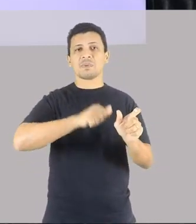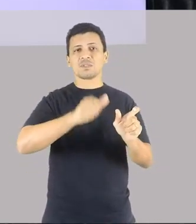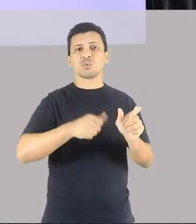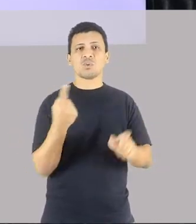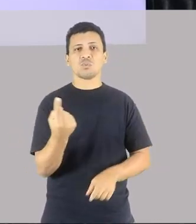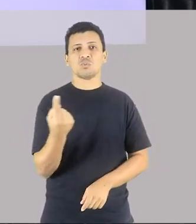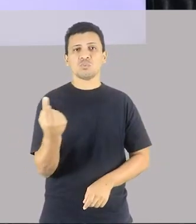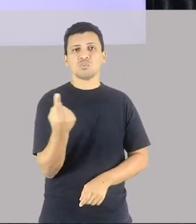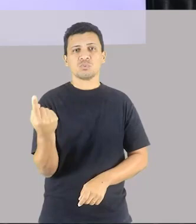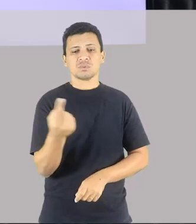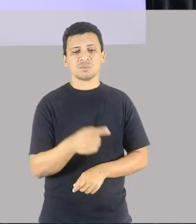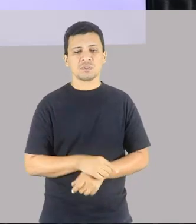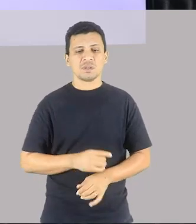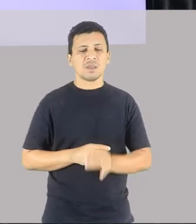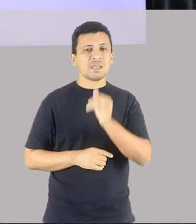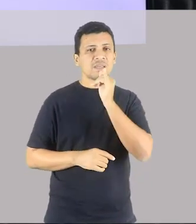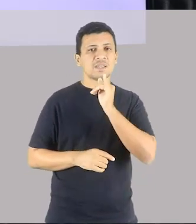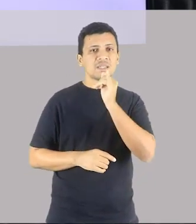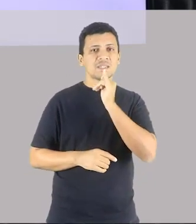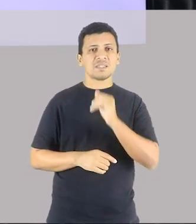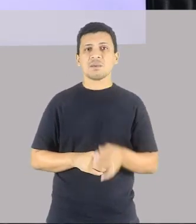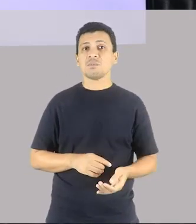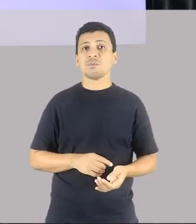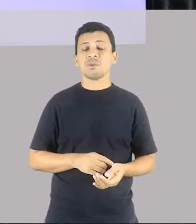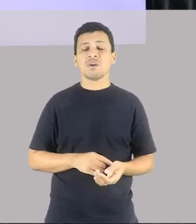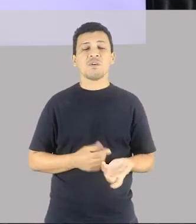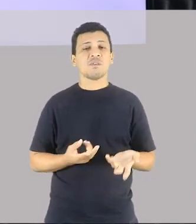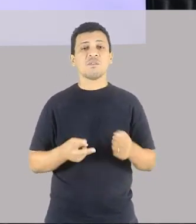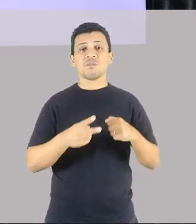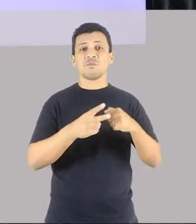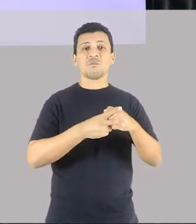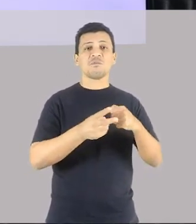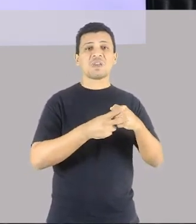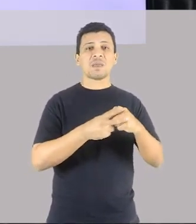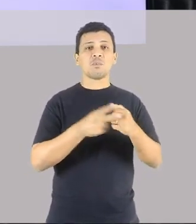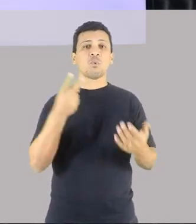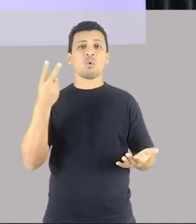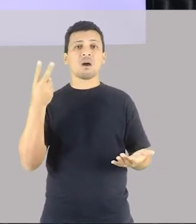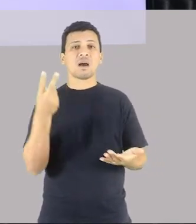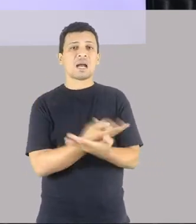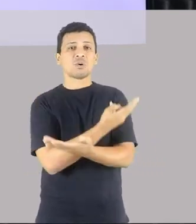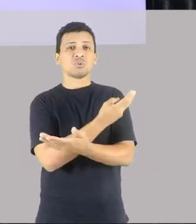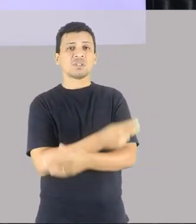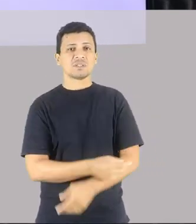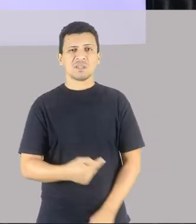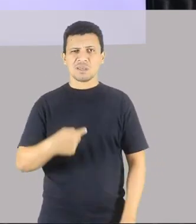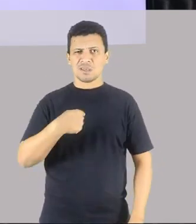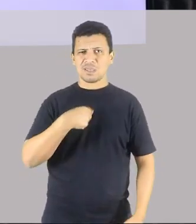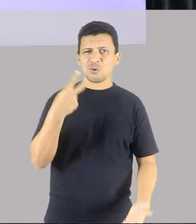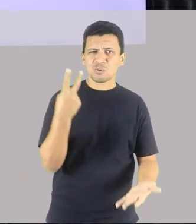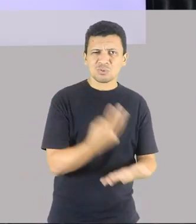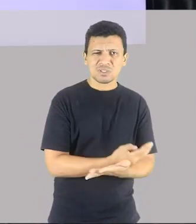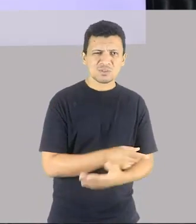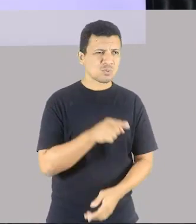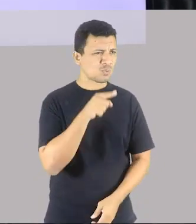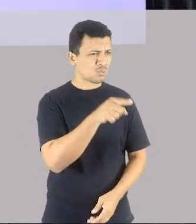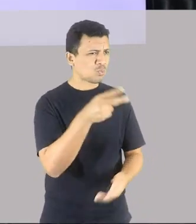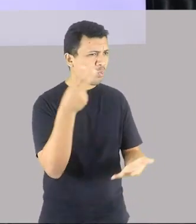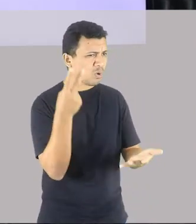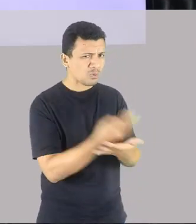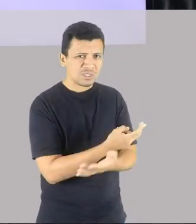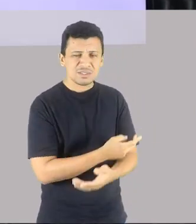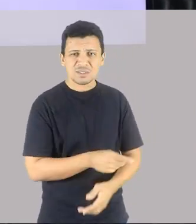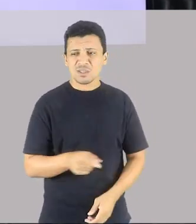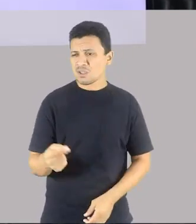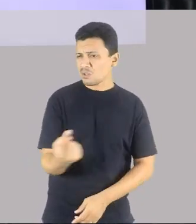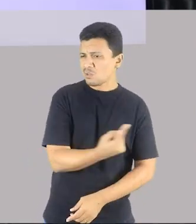unipessoal. Exemplos de verbos unipessoais é o verbo acontecer, né? Não existe a forma eu aconteço, tu aconteces, nós acontecemos.